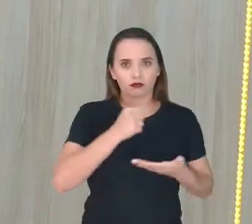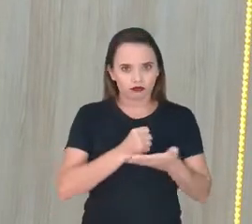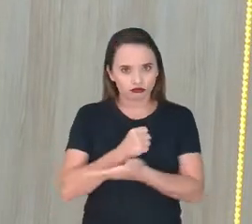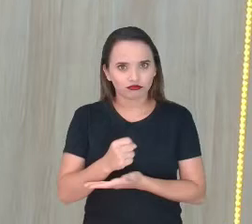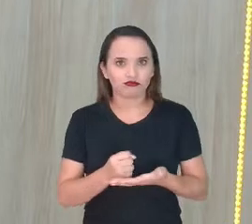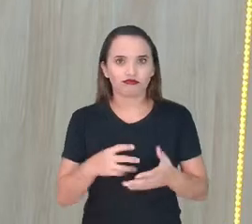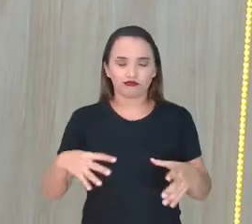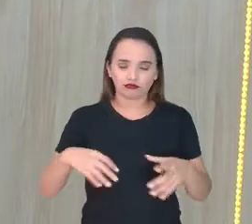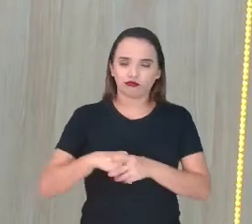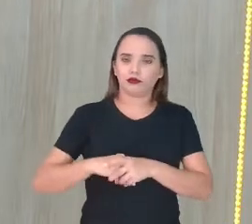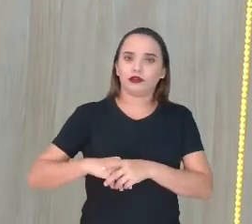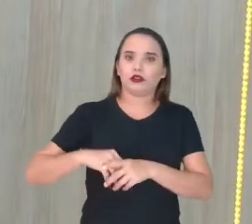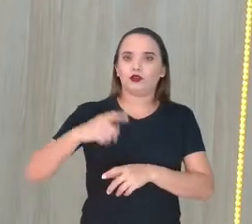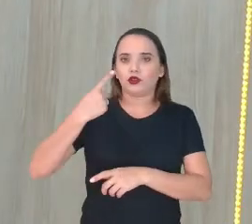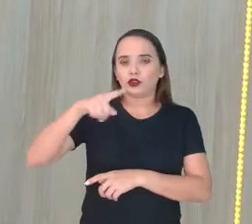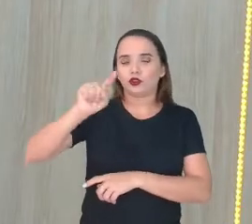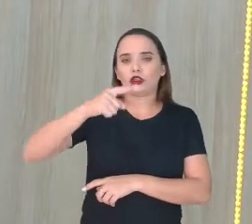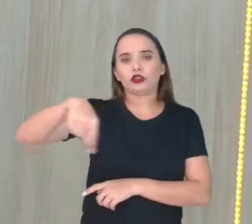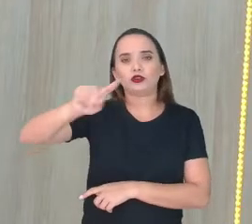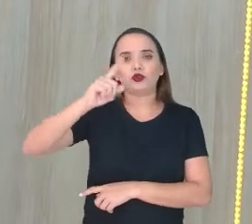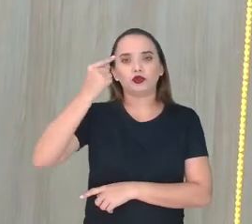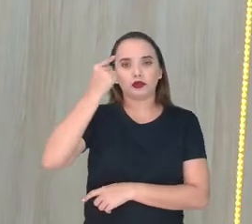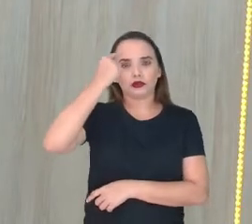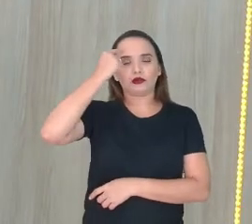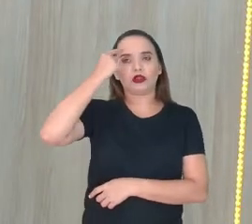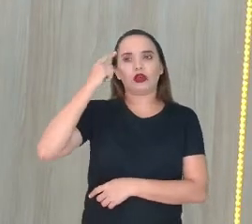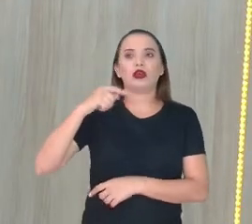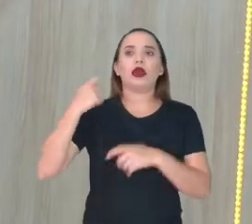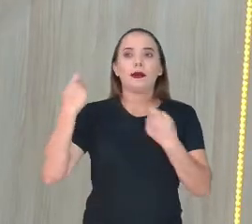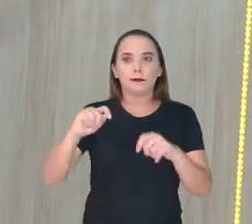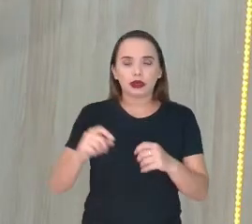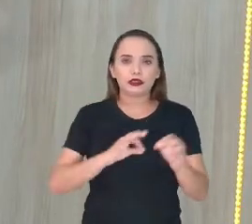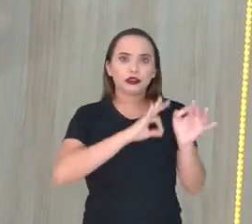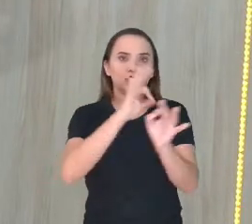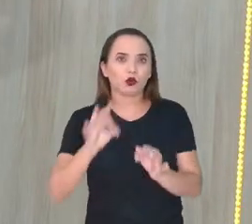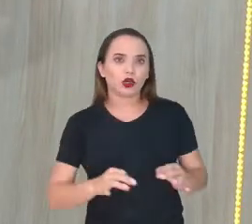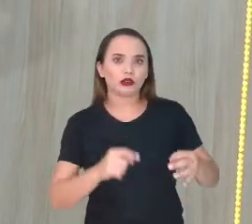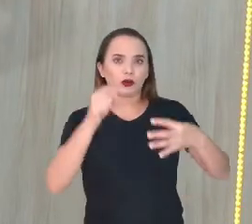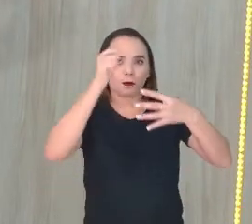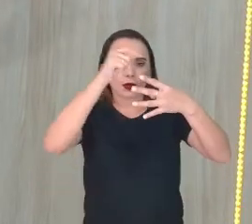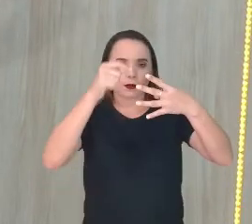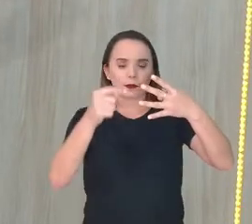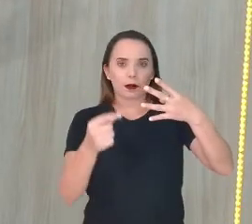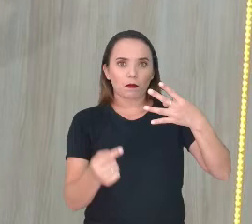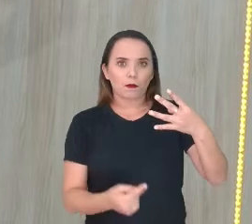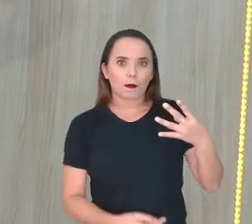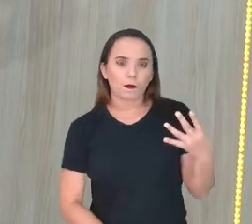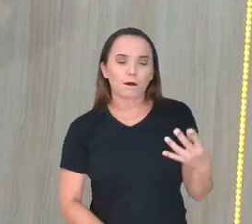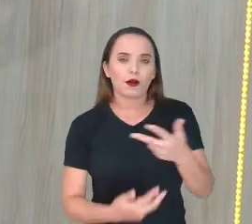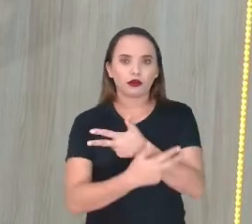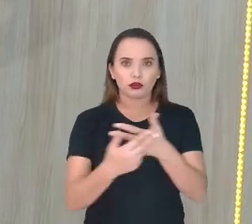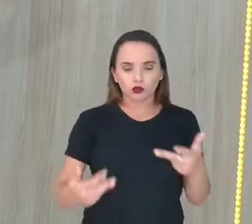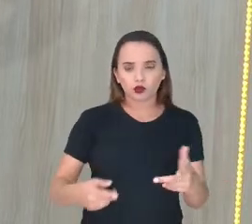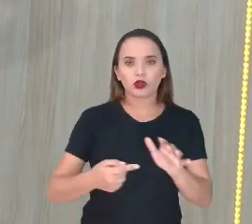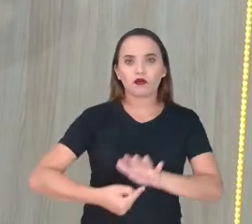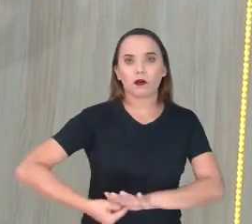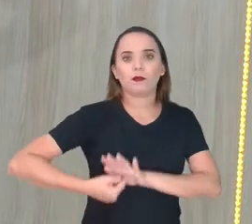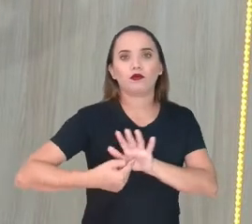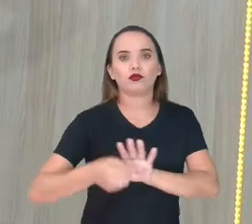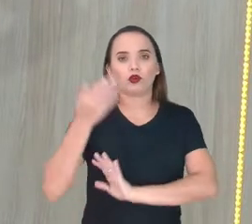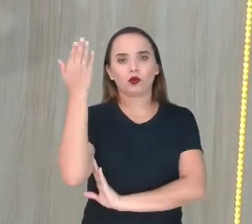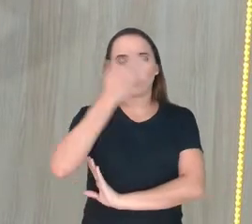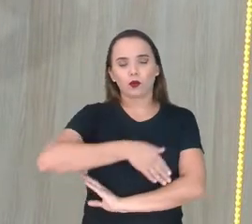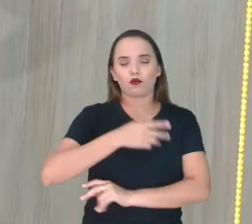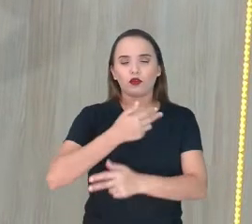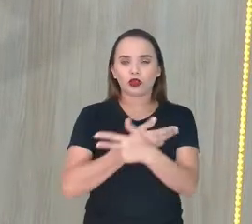um, de modo a, literalmente, enumerar uma série de fatos que comprovam a relevância